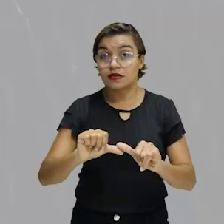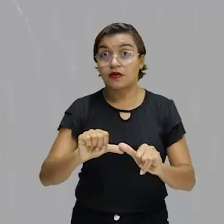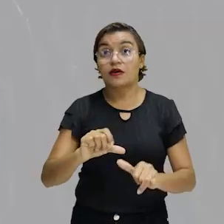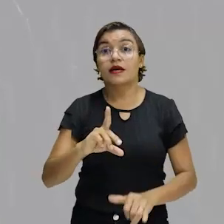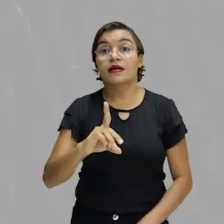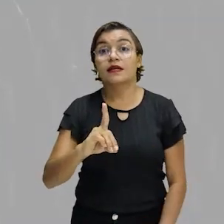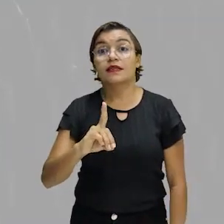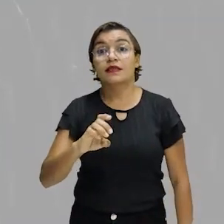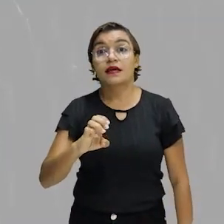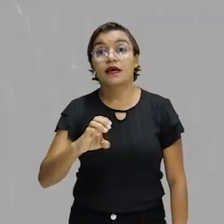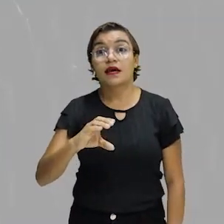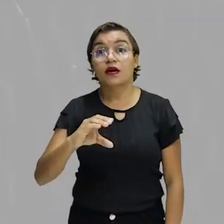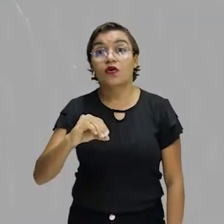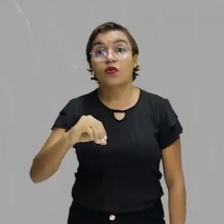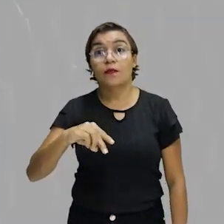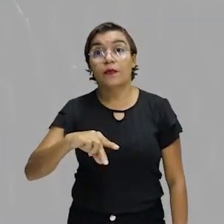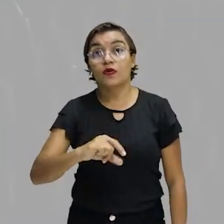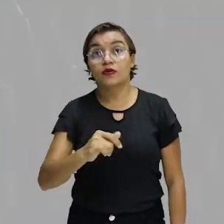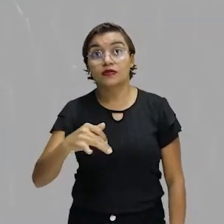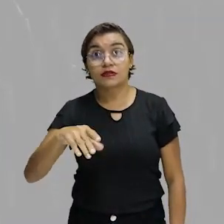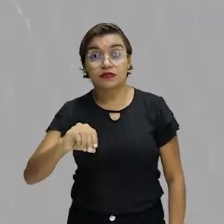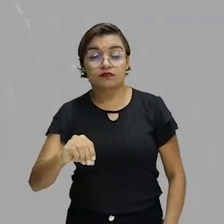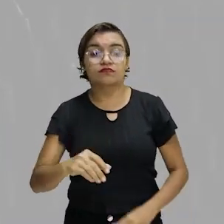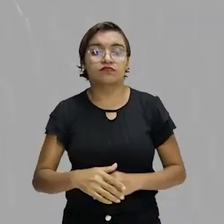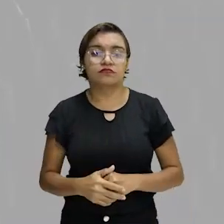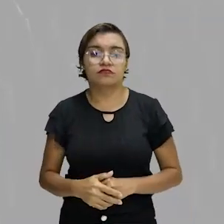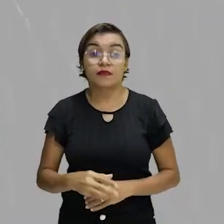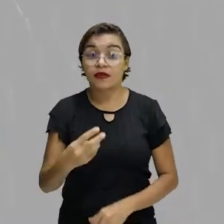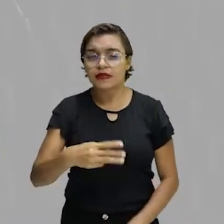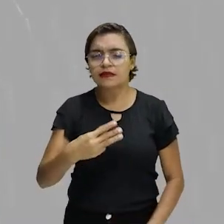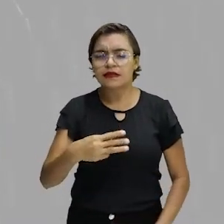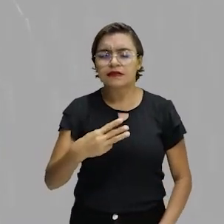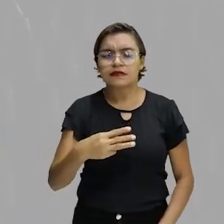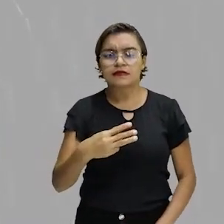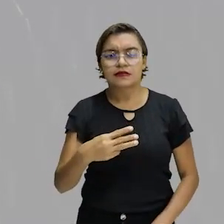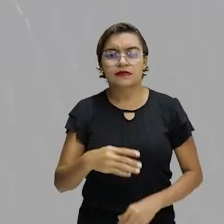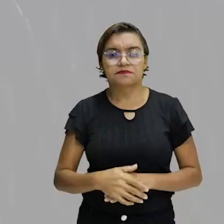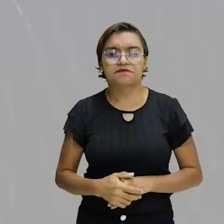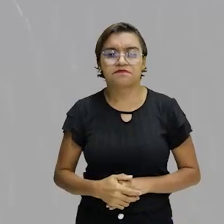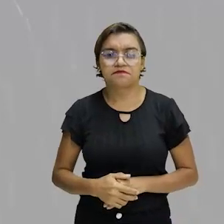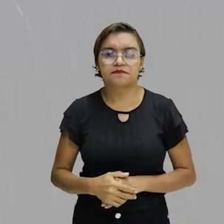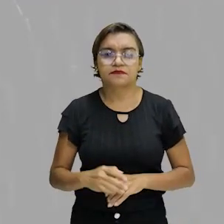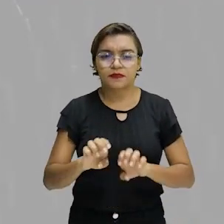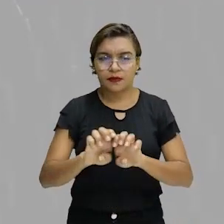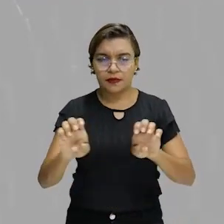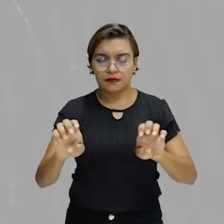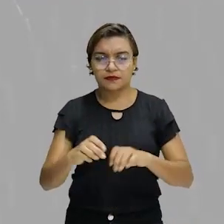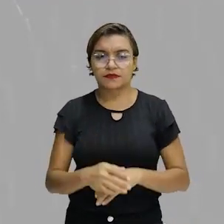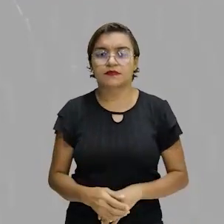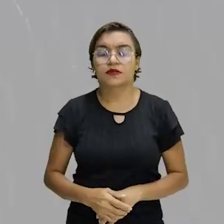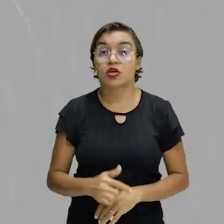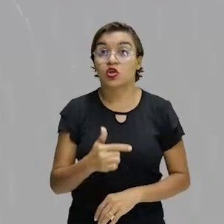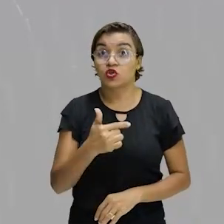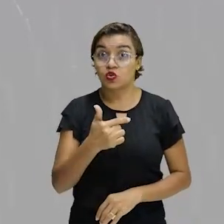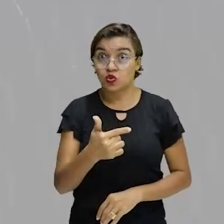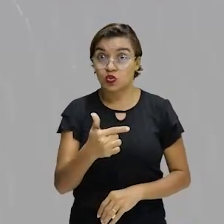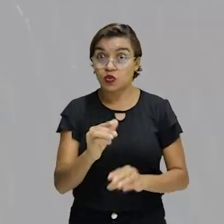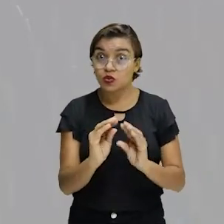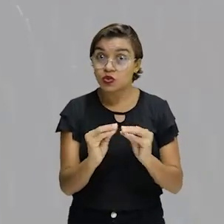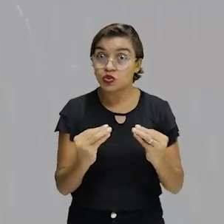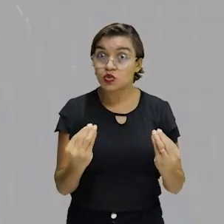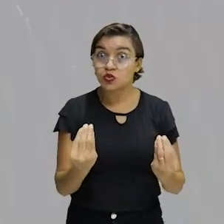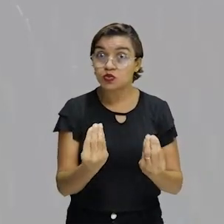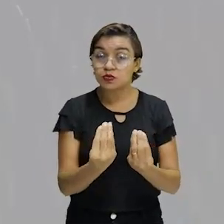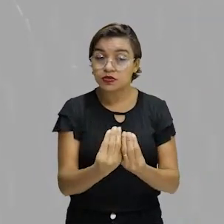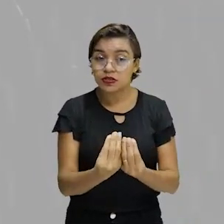decomposição Ok terceira reação Olha só eu tenho duas substâncias é o magnésio e